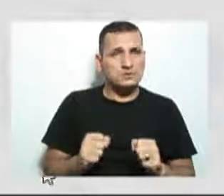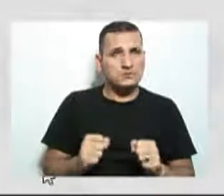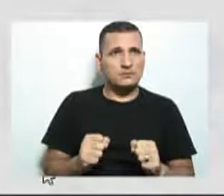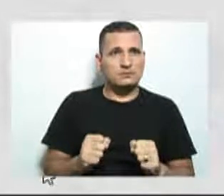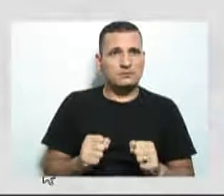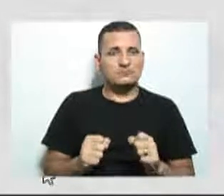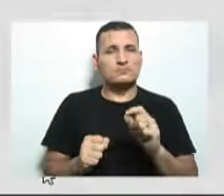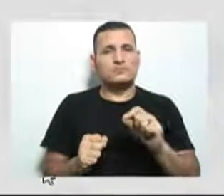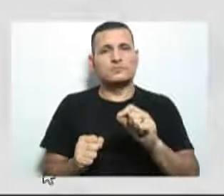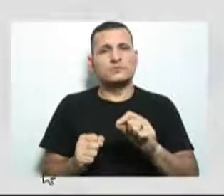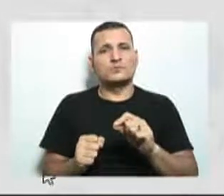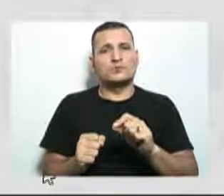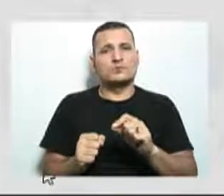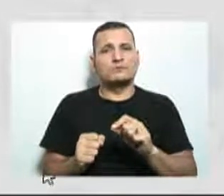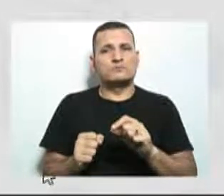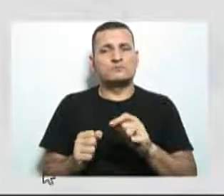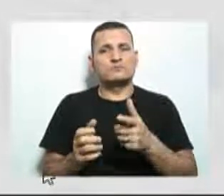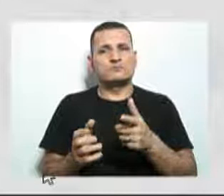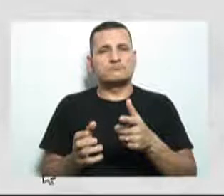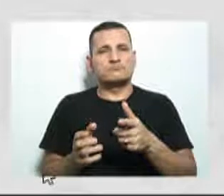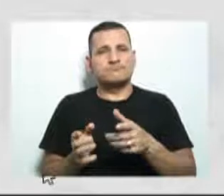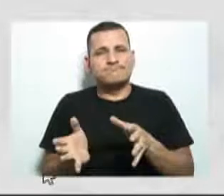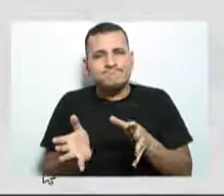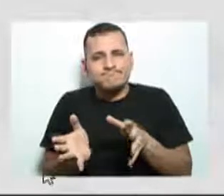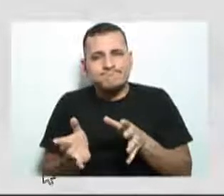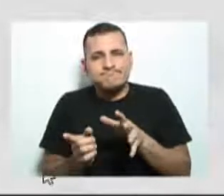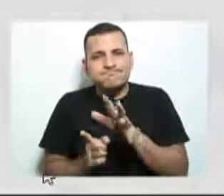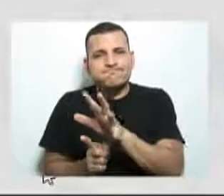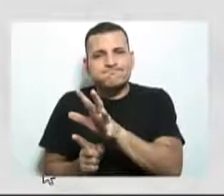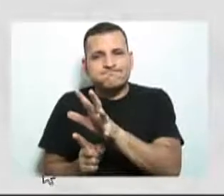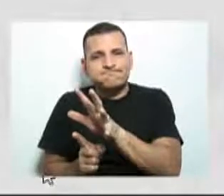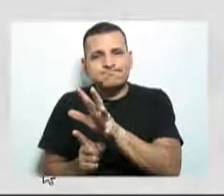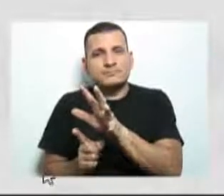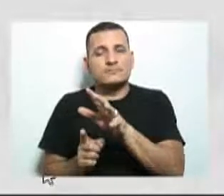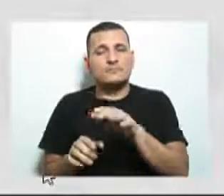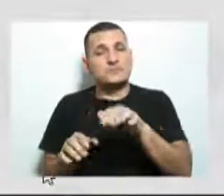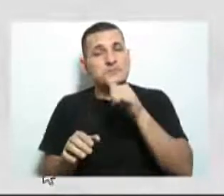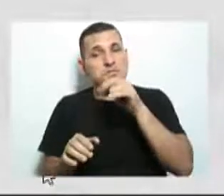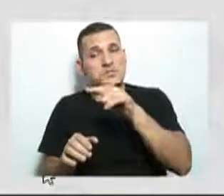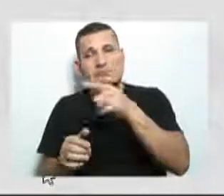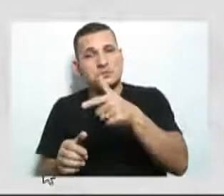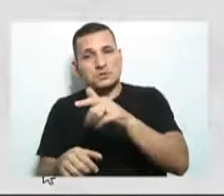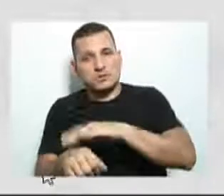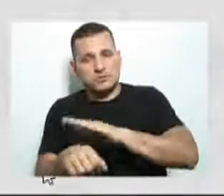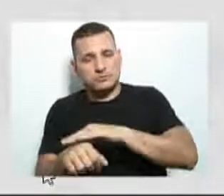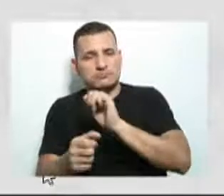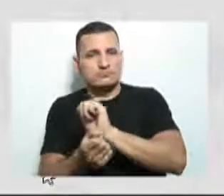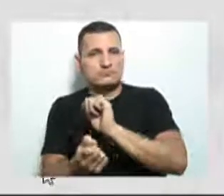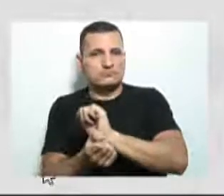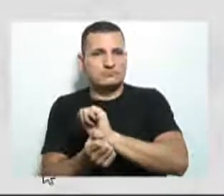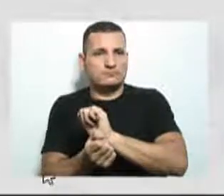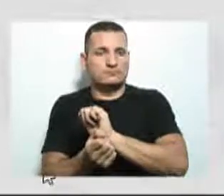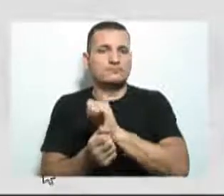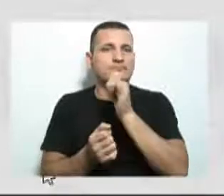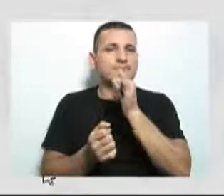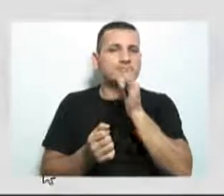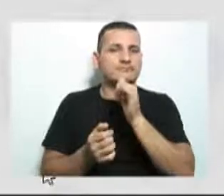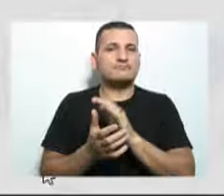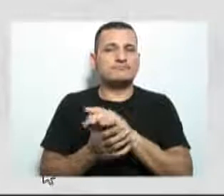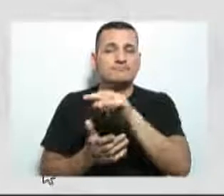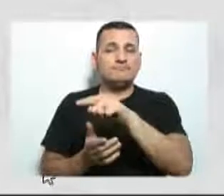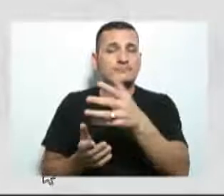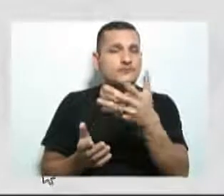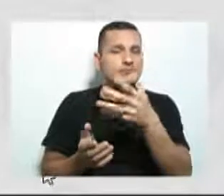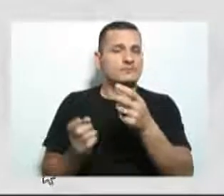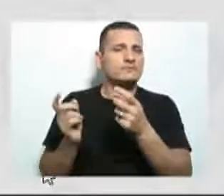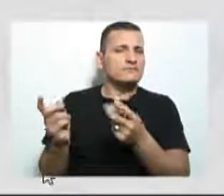de pressionar o outro lado, caso ele não tenha tempo para esperar. Por exemplo, ele está querendo vender para você,